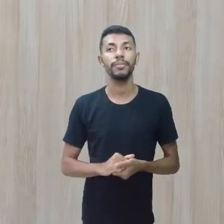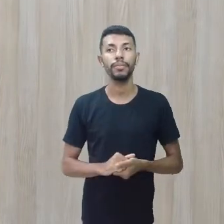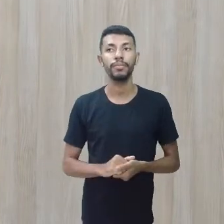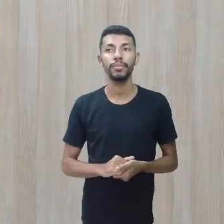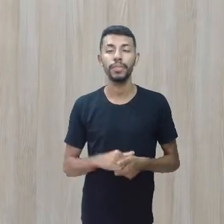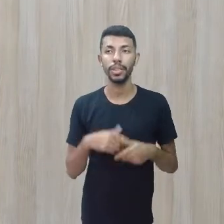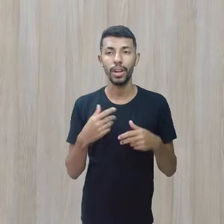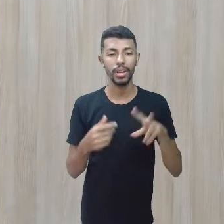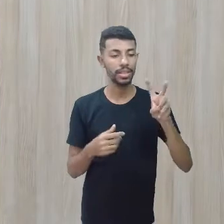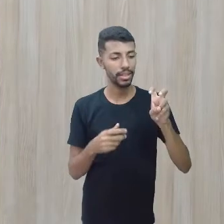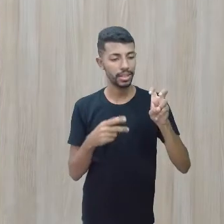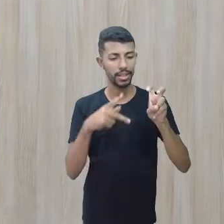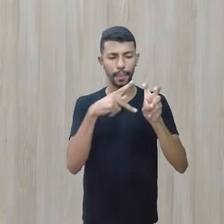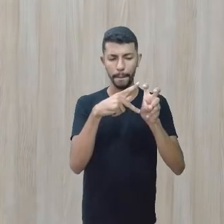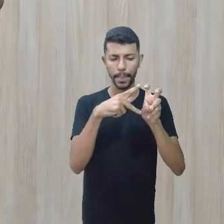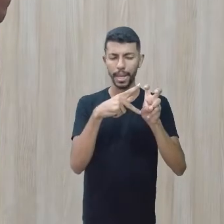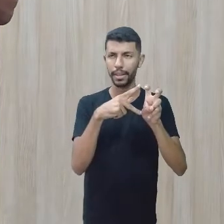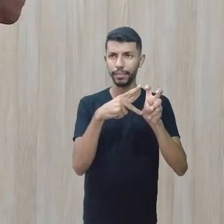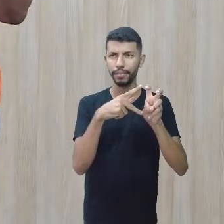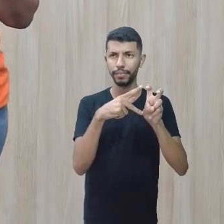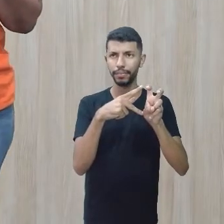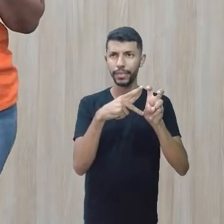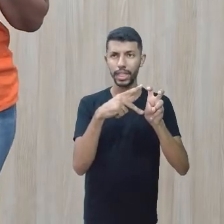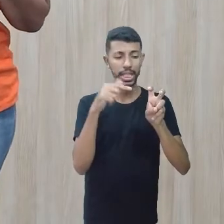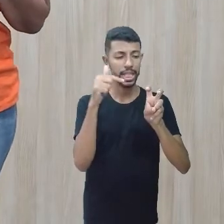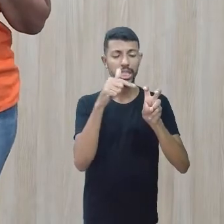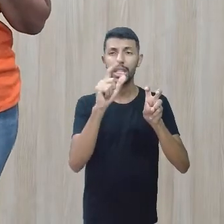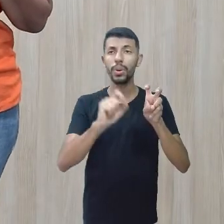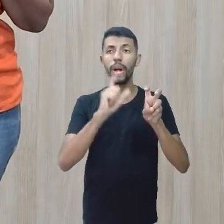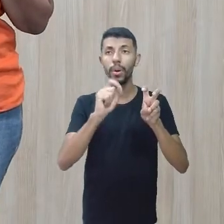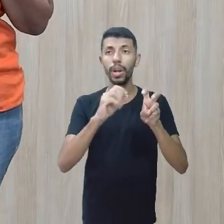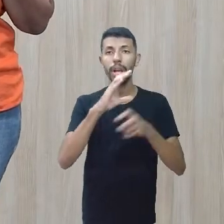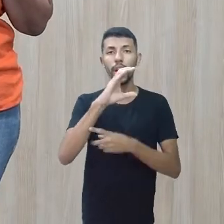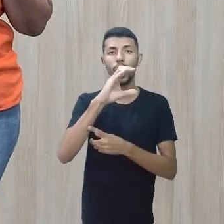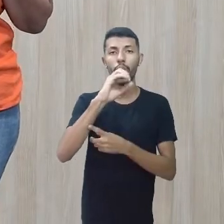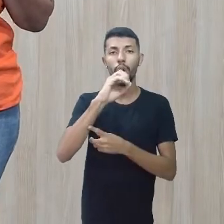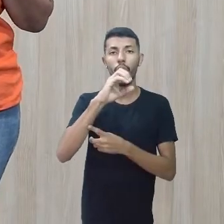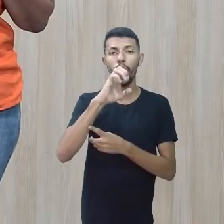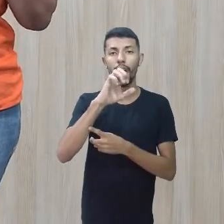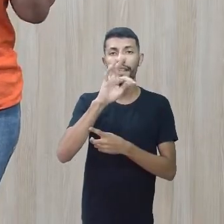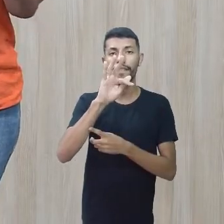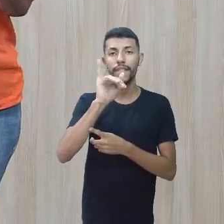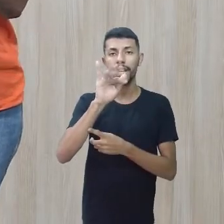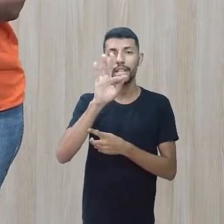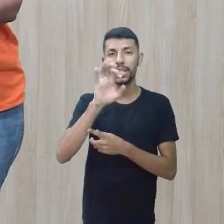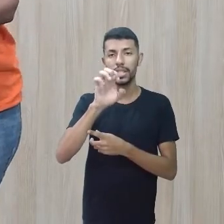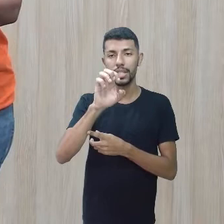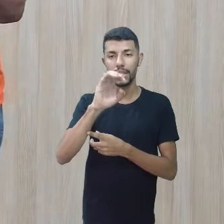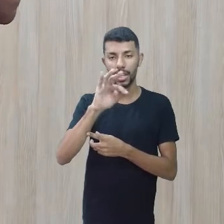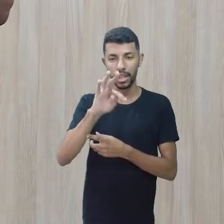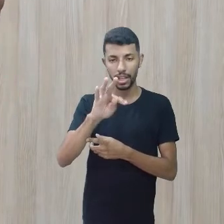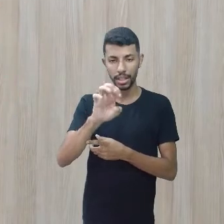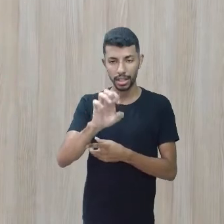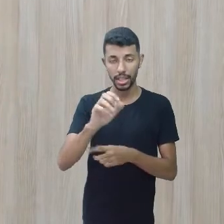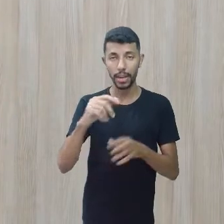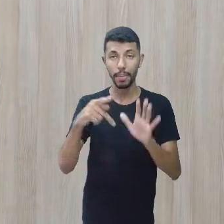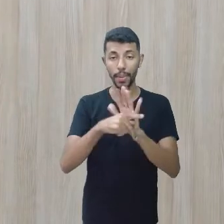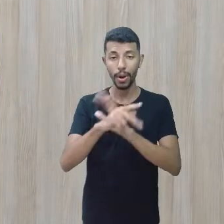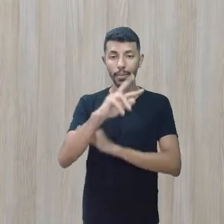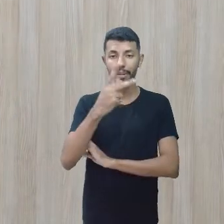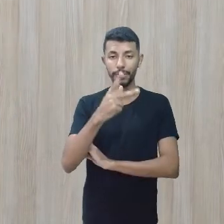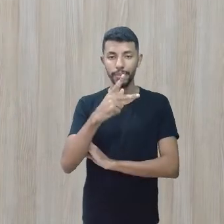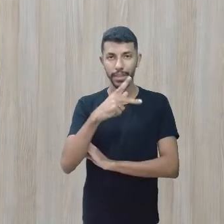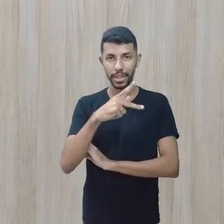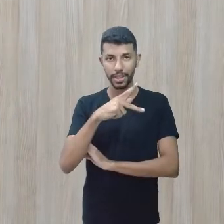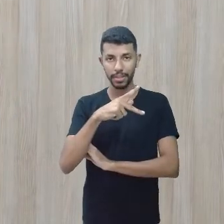está acompanhando o P. Eu vou chamar 5 de quê? De coeficiente de P, né? O 2 está acompanhando o R, eu vou